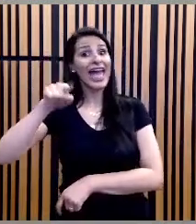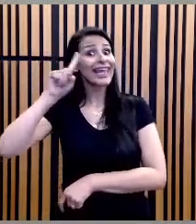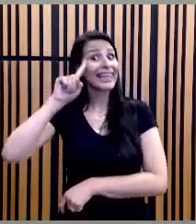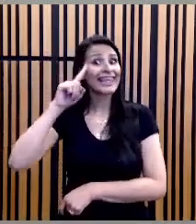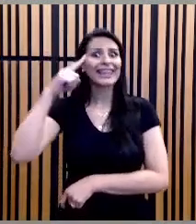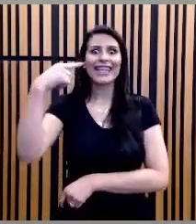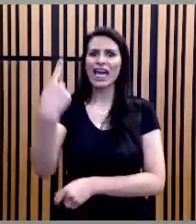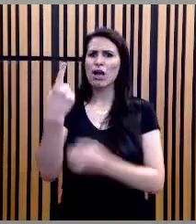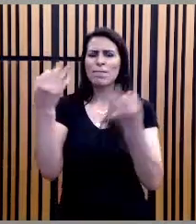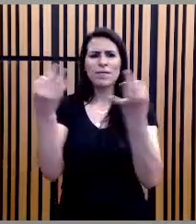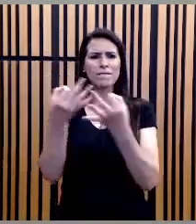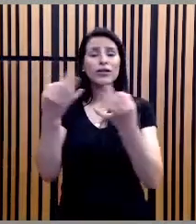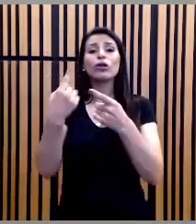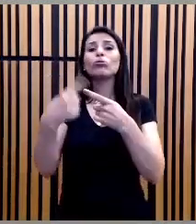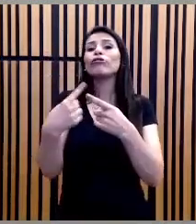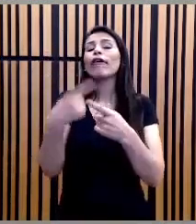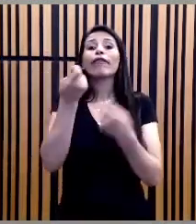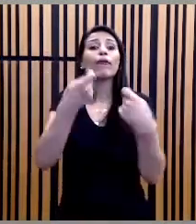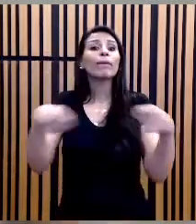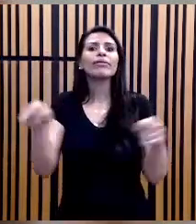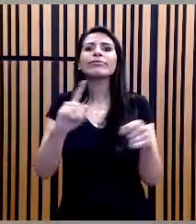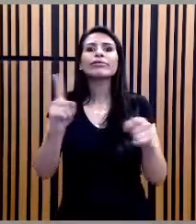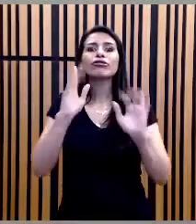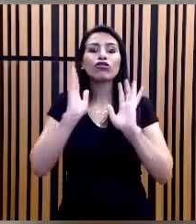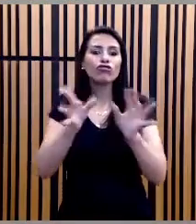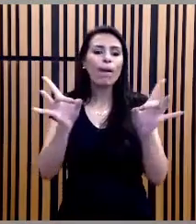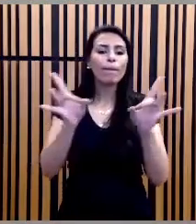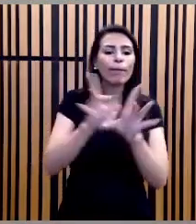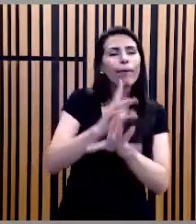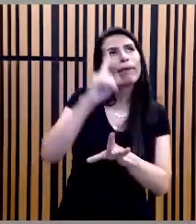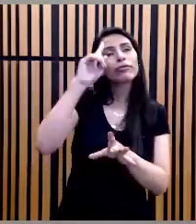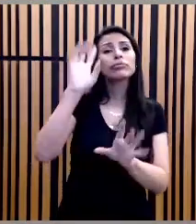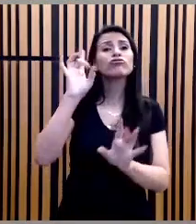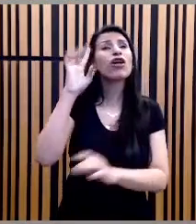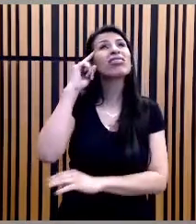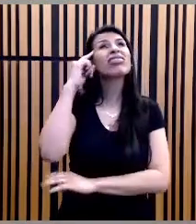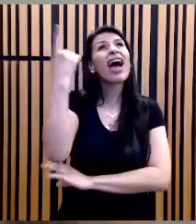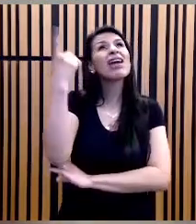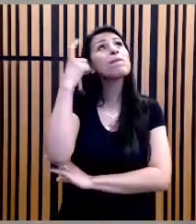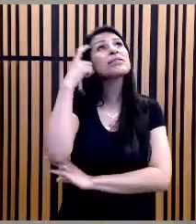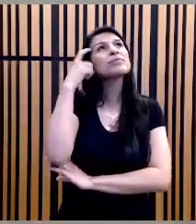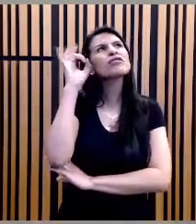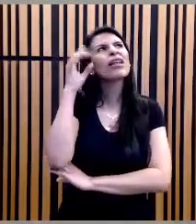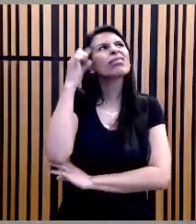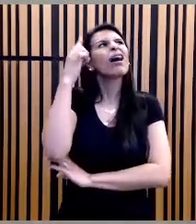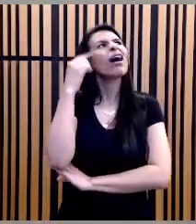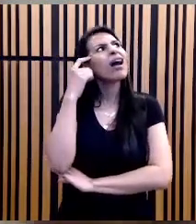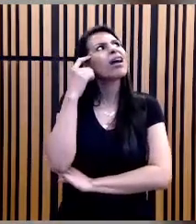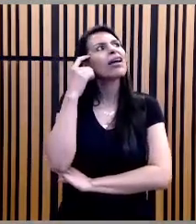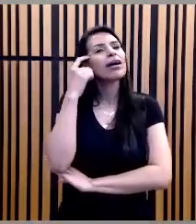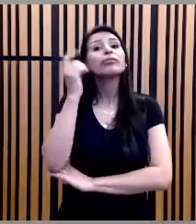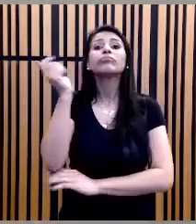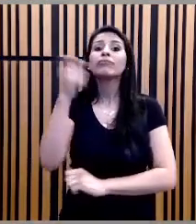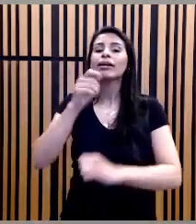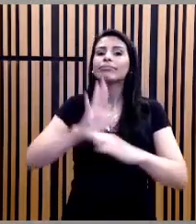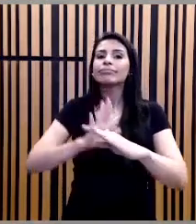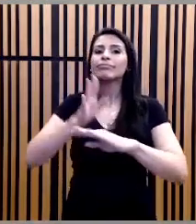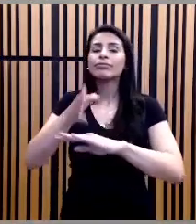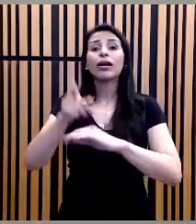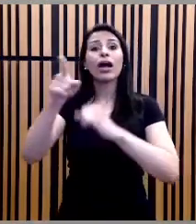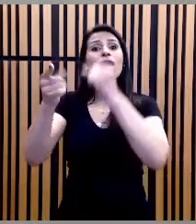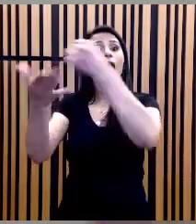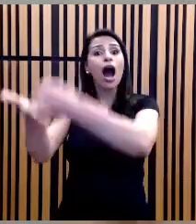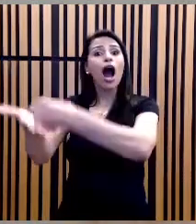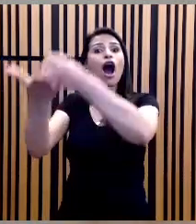nada modelado, nada construído. Tu pode só com a tua ideia mesmo ali, e daqui a pouco receber um apoio